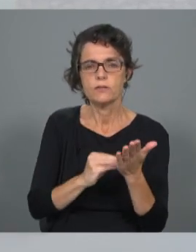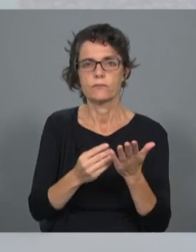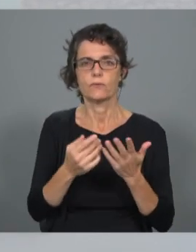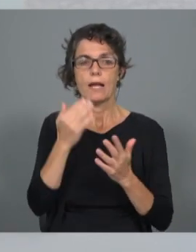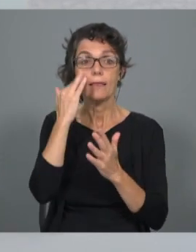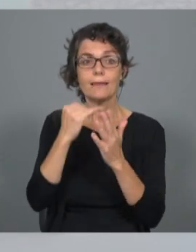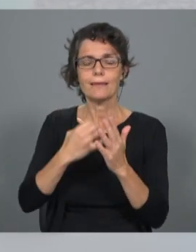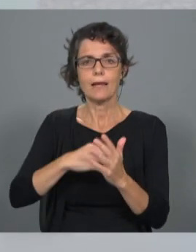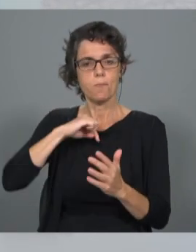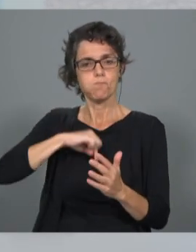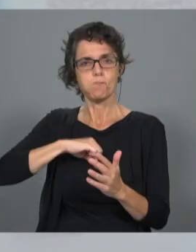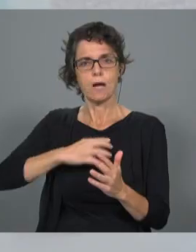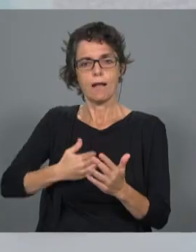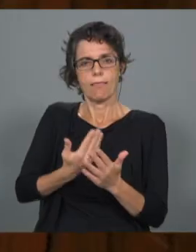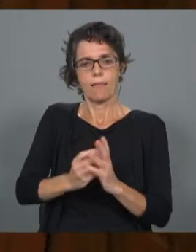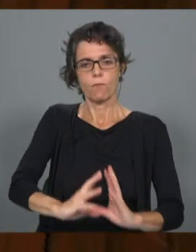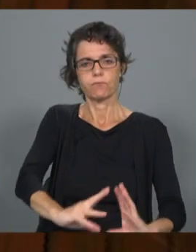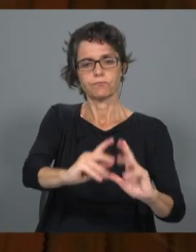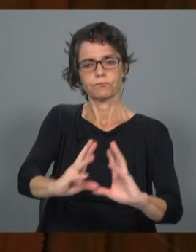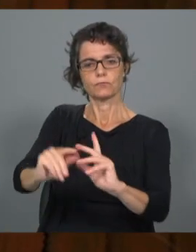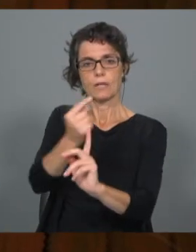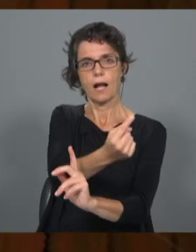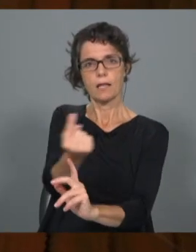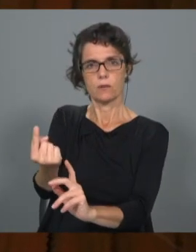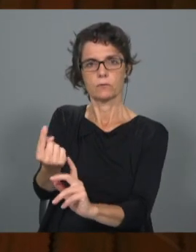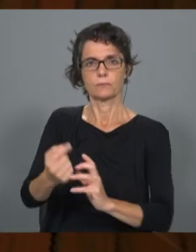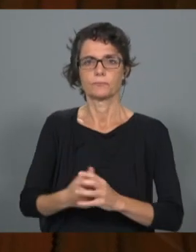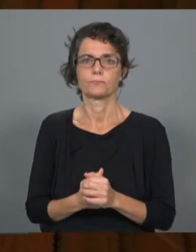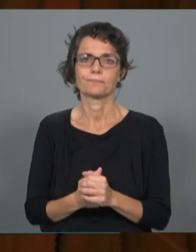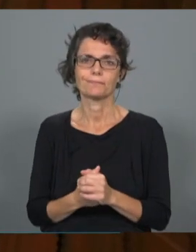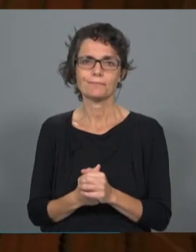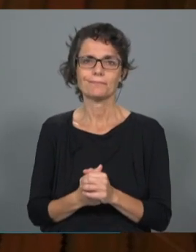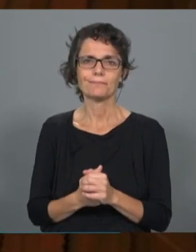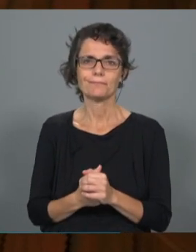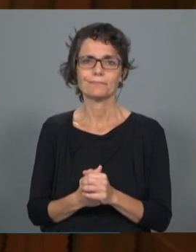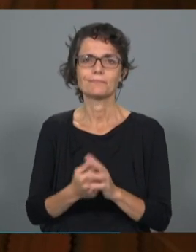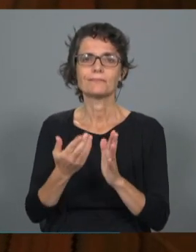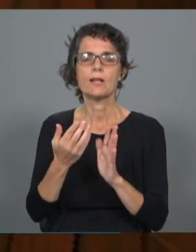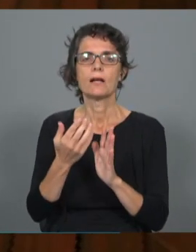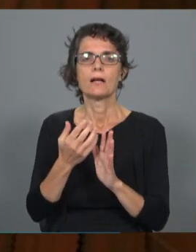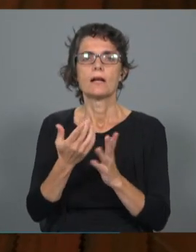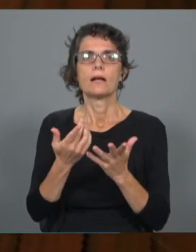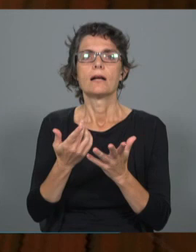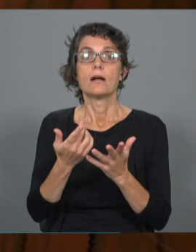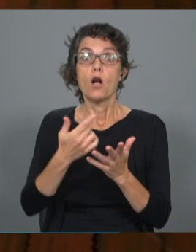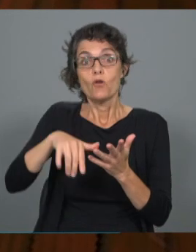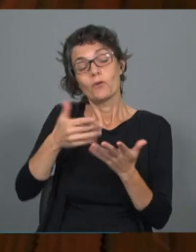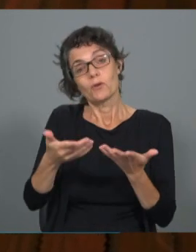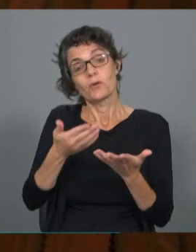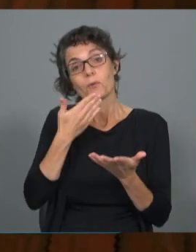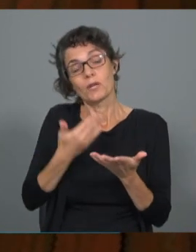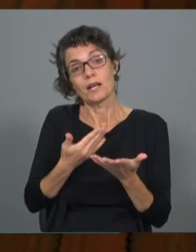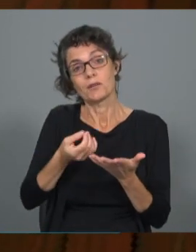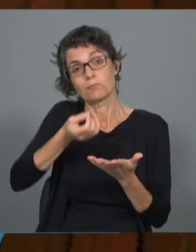e humano e espiritual de cada um. Padre Ricardo Marques, ficamos assim com um retrato do que está